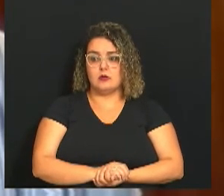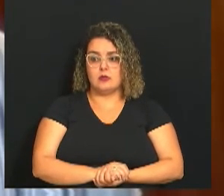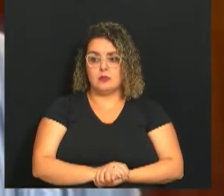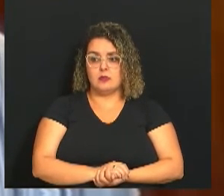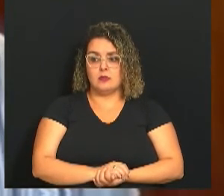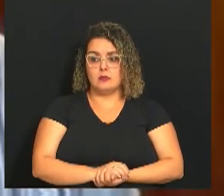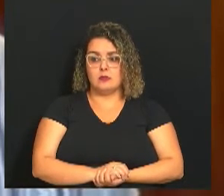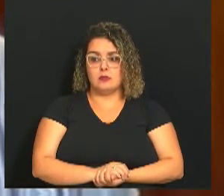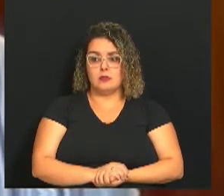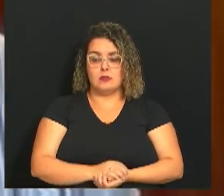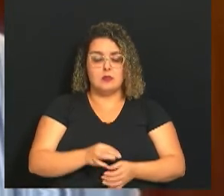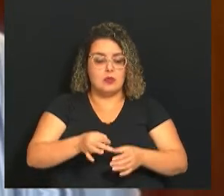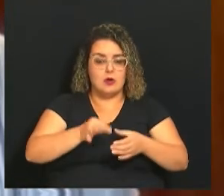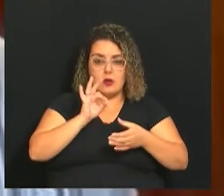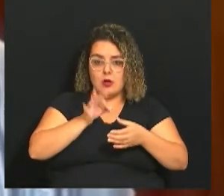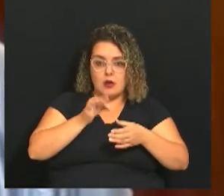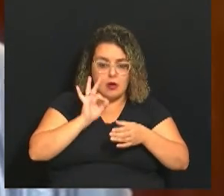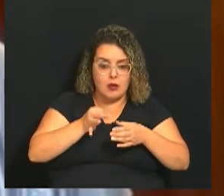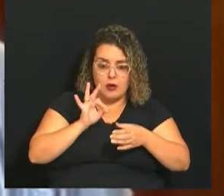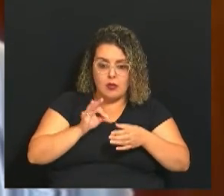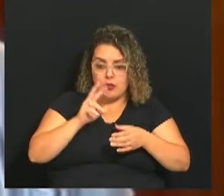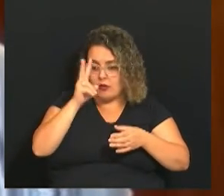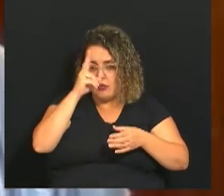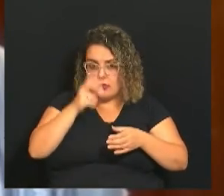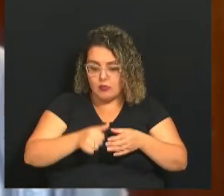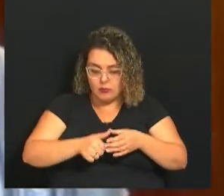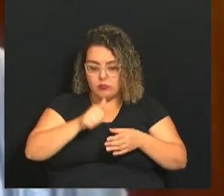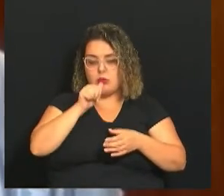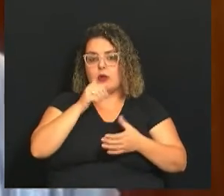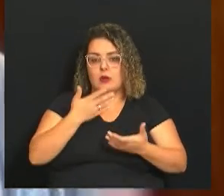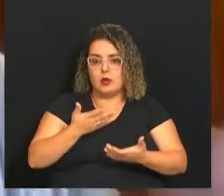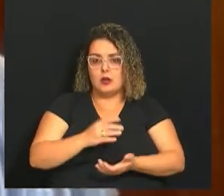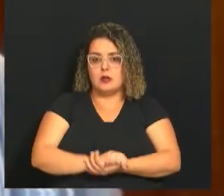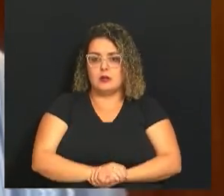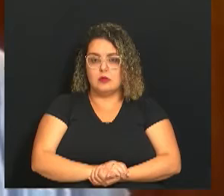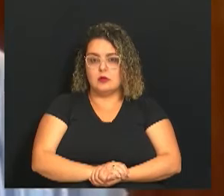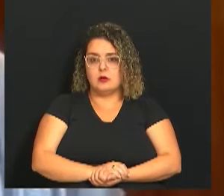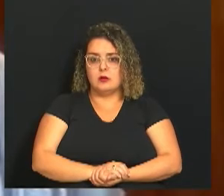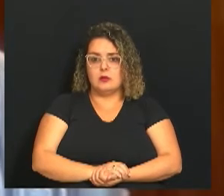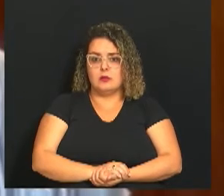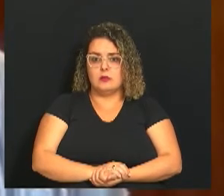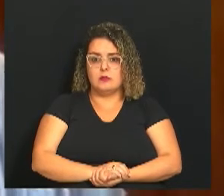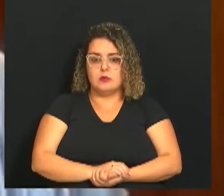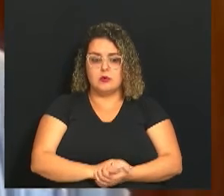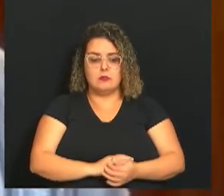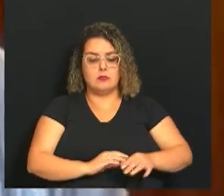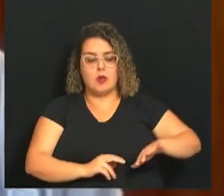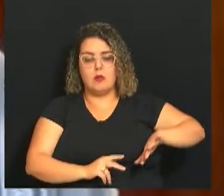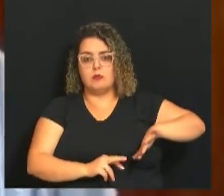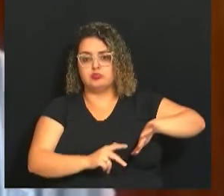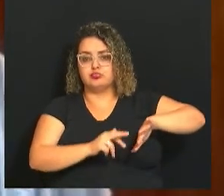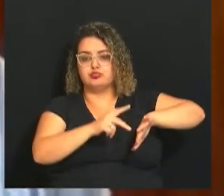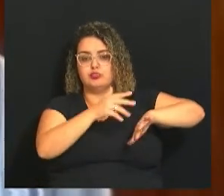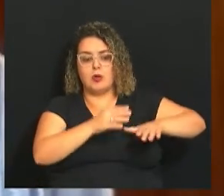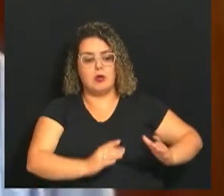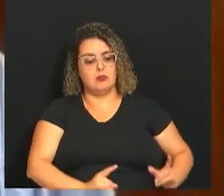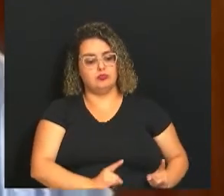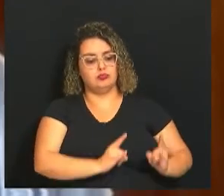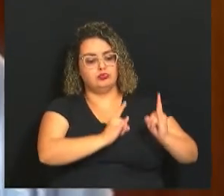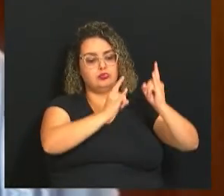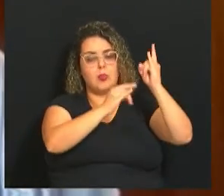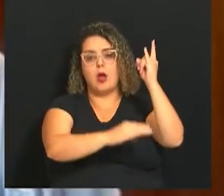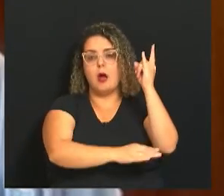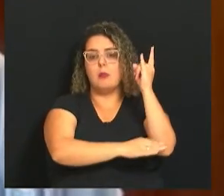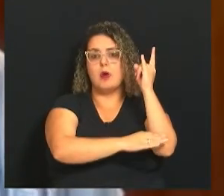tomando café com pingo, tomando corote, para depois subir 15 andares para construir, para levantar